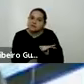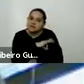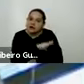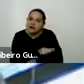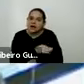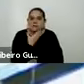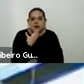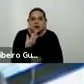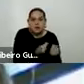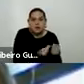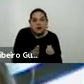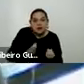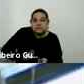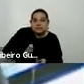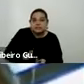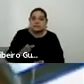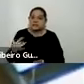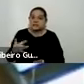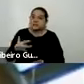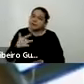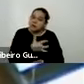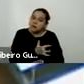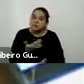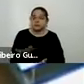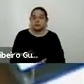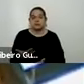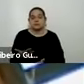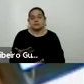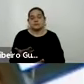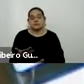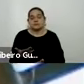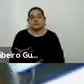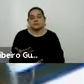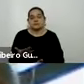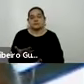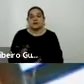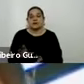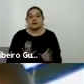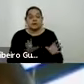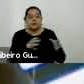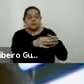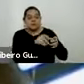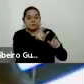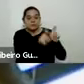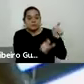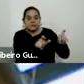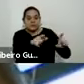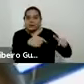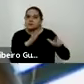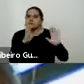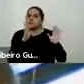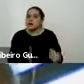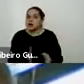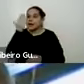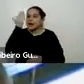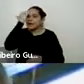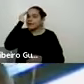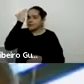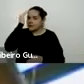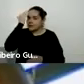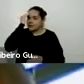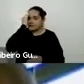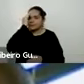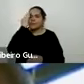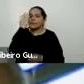ambiente de trabalho, seja na parte financeira. E os trabalhadores metalúrgicos entenderam esse recado e